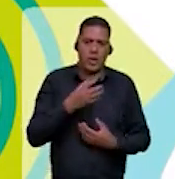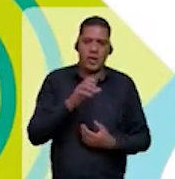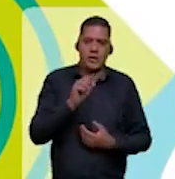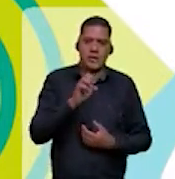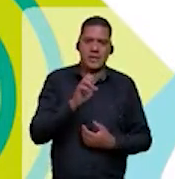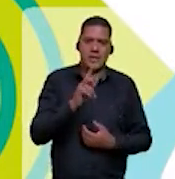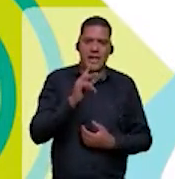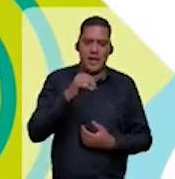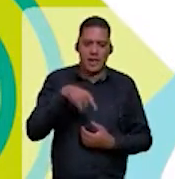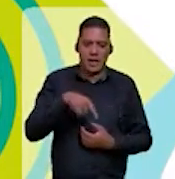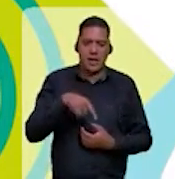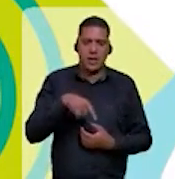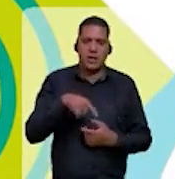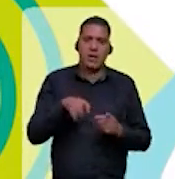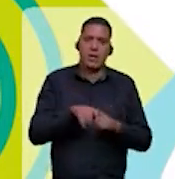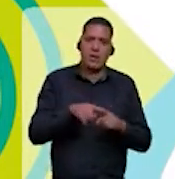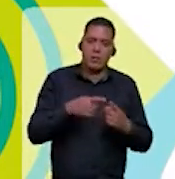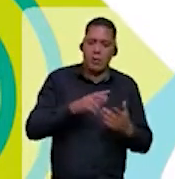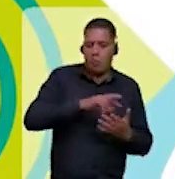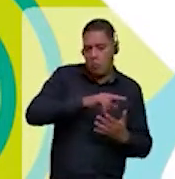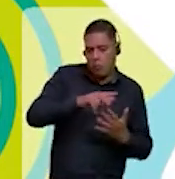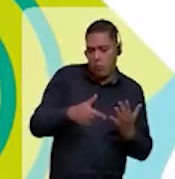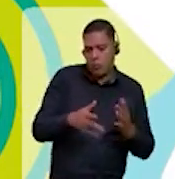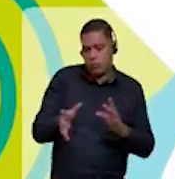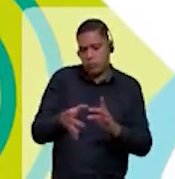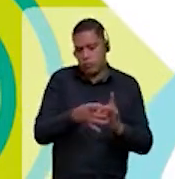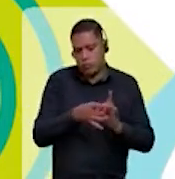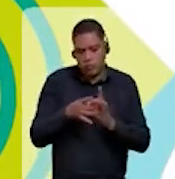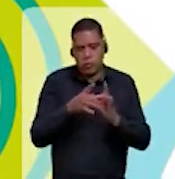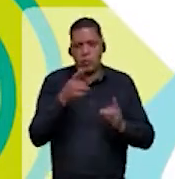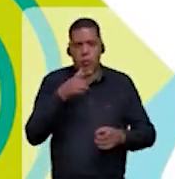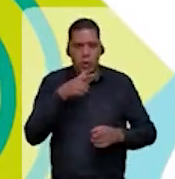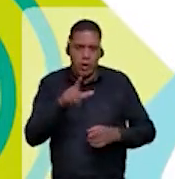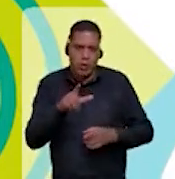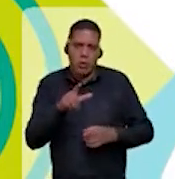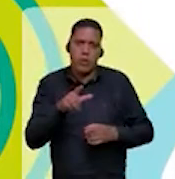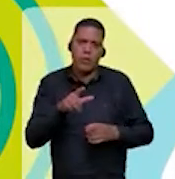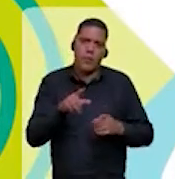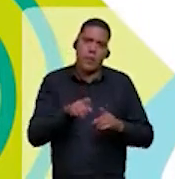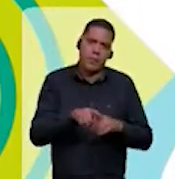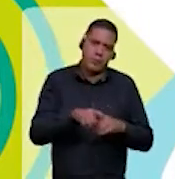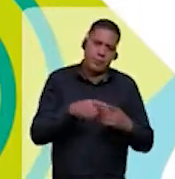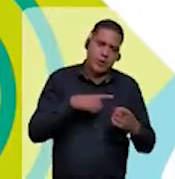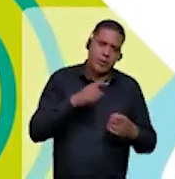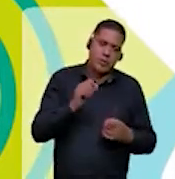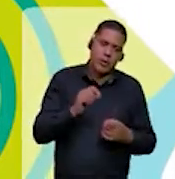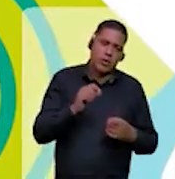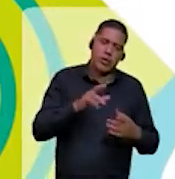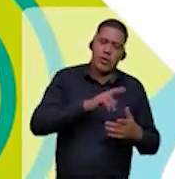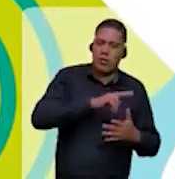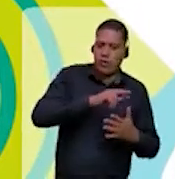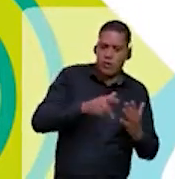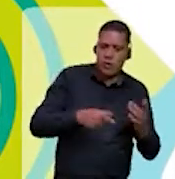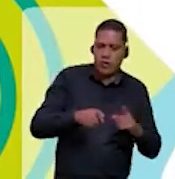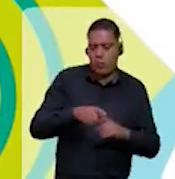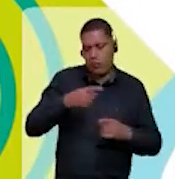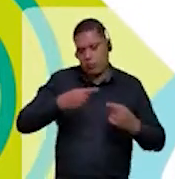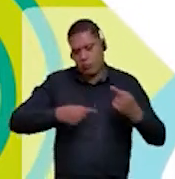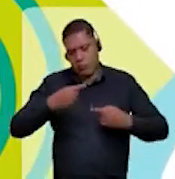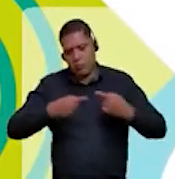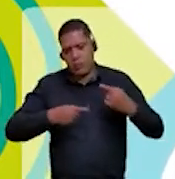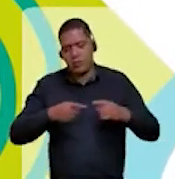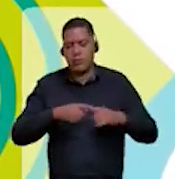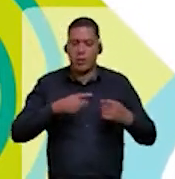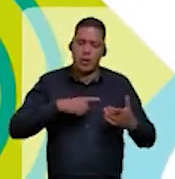o caráter múltiplo e unificado de uma língua espaço vivo de convergências e diferenças apontando para a